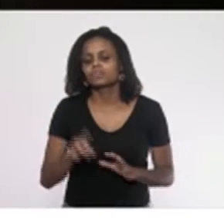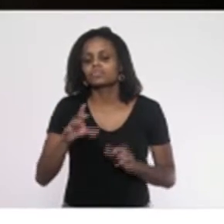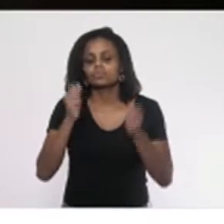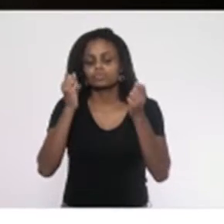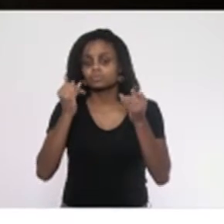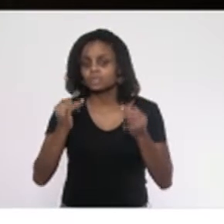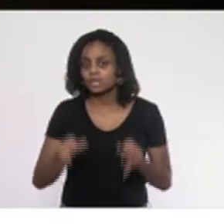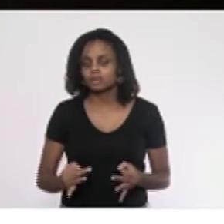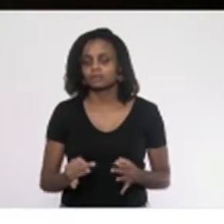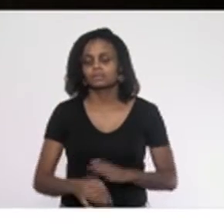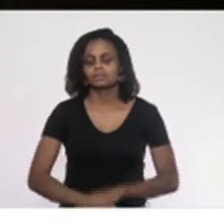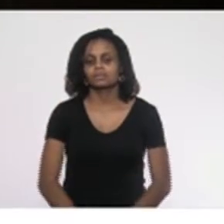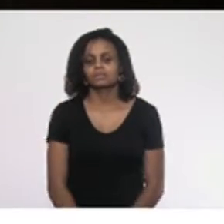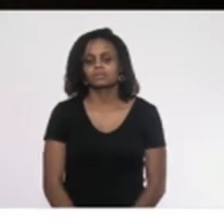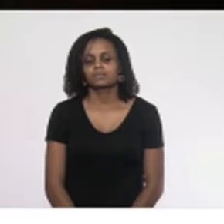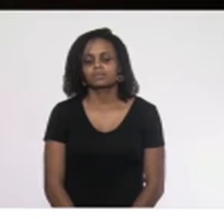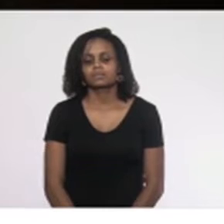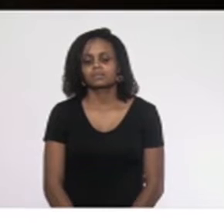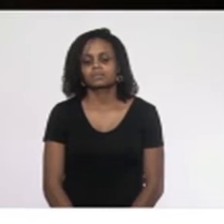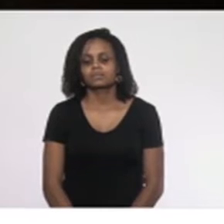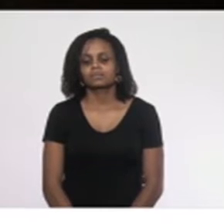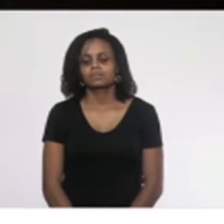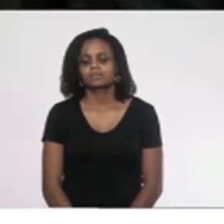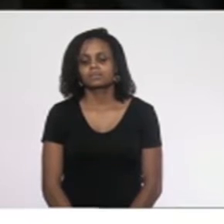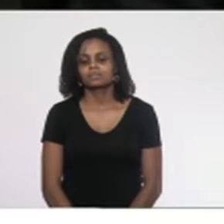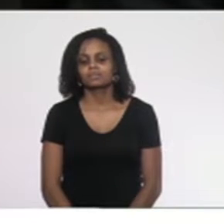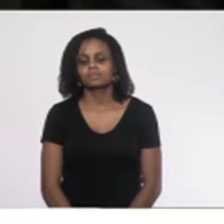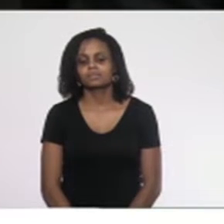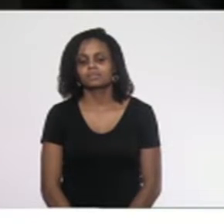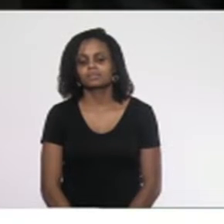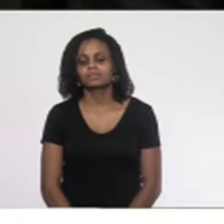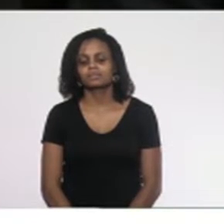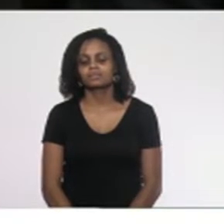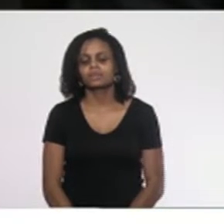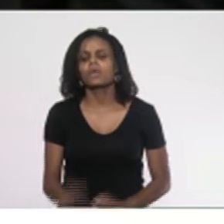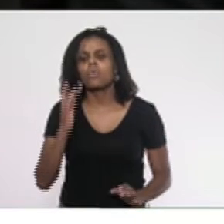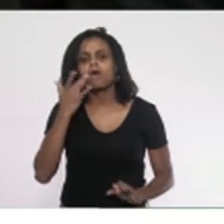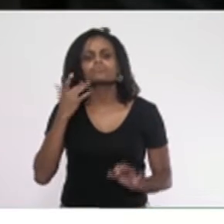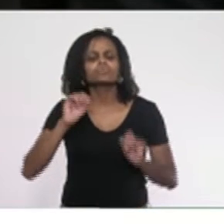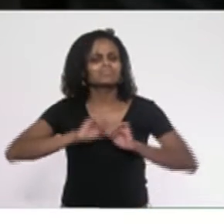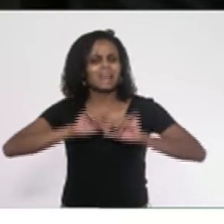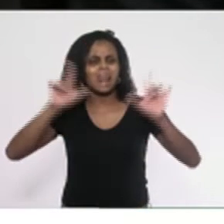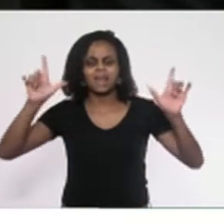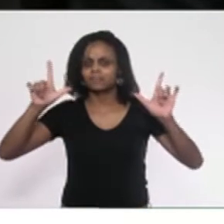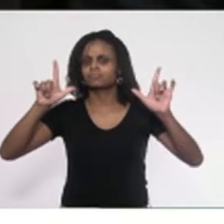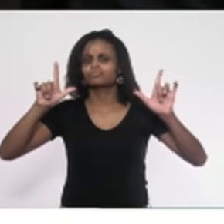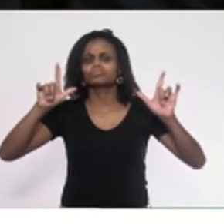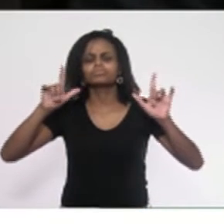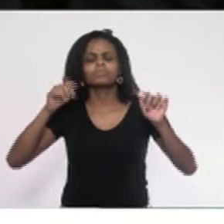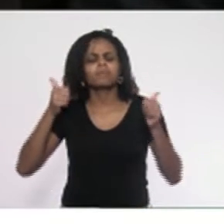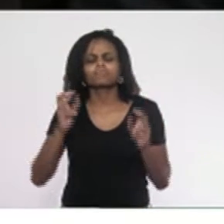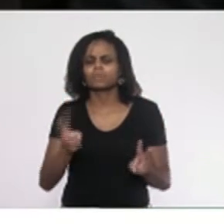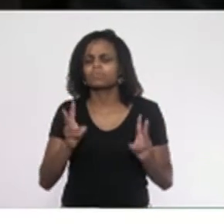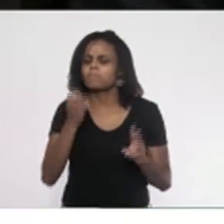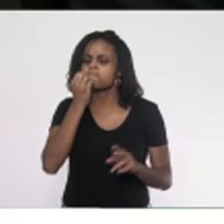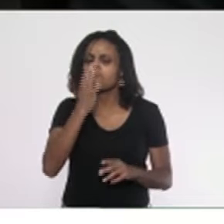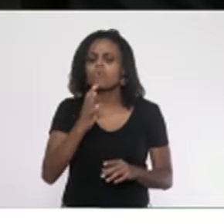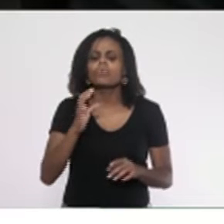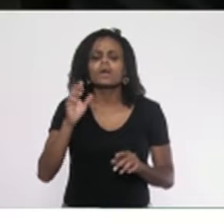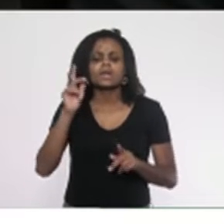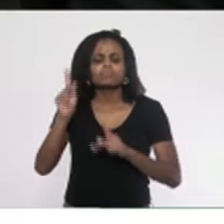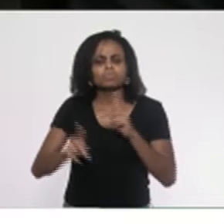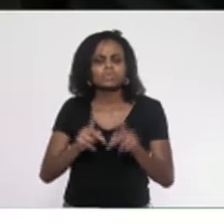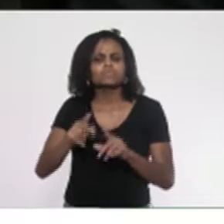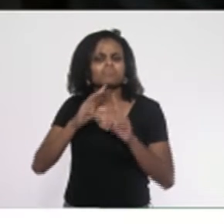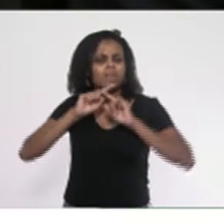apresentada. Eu acho que transparência é sempre bom. Sempre. E é uma coisa que mais hoje reclama, por exemplo, a sociedade que está